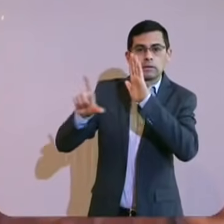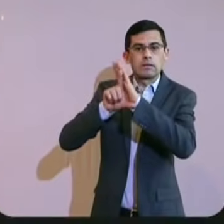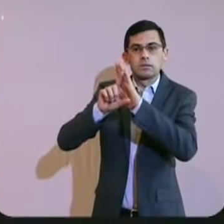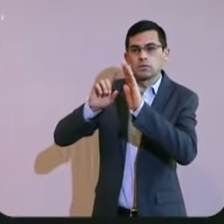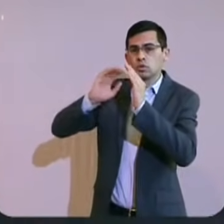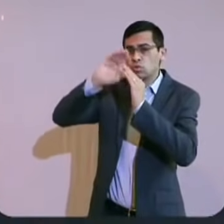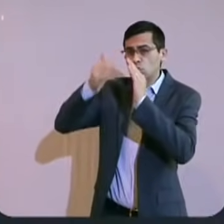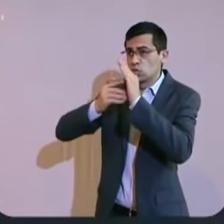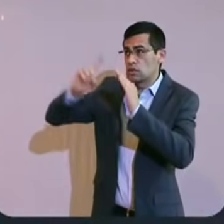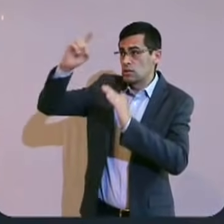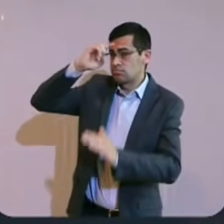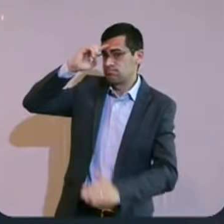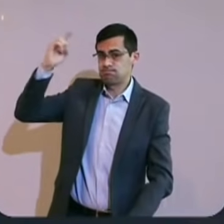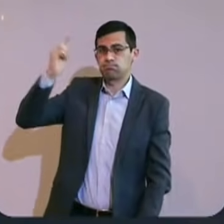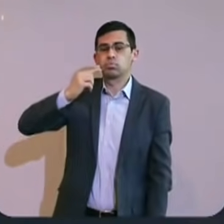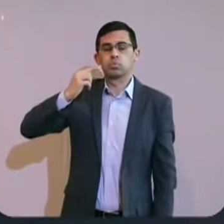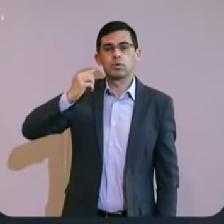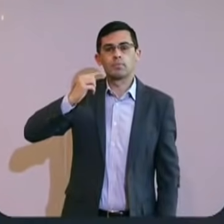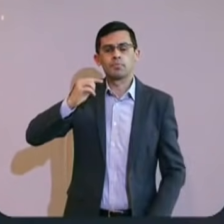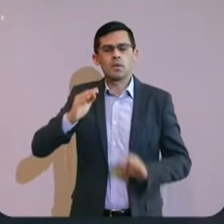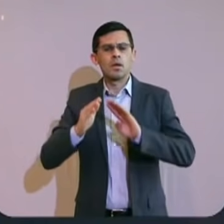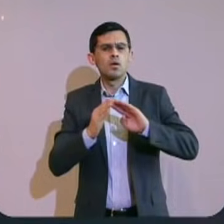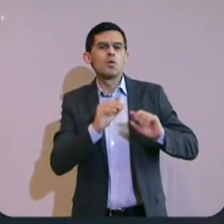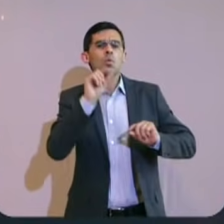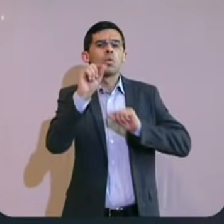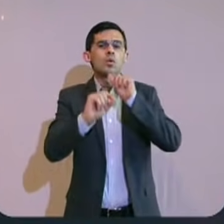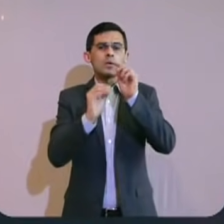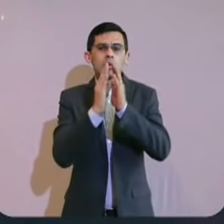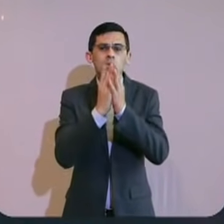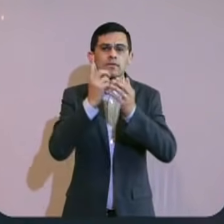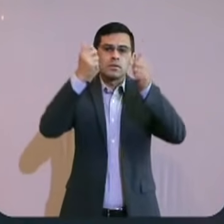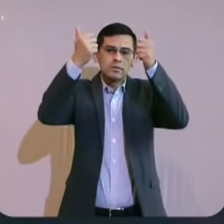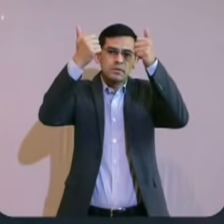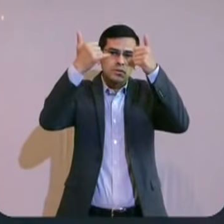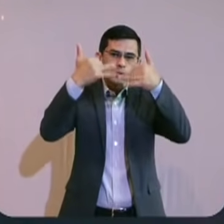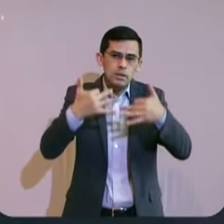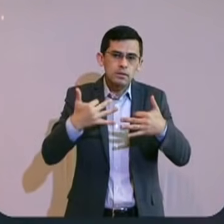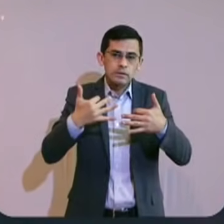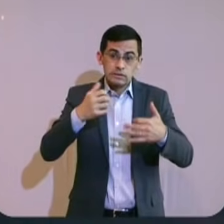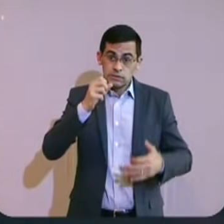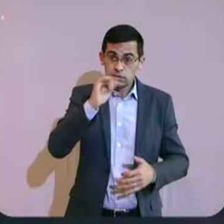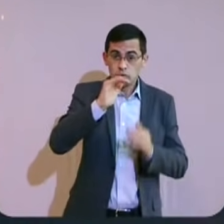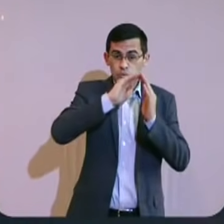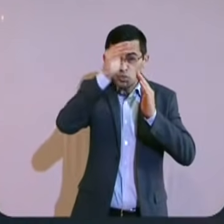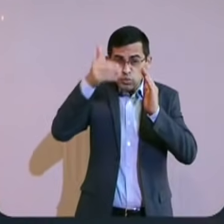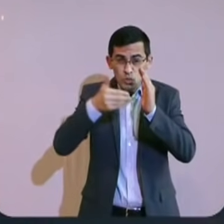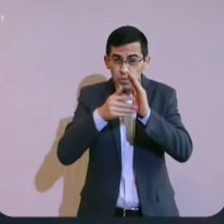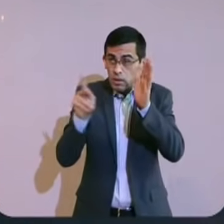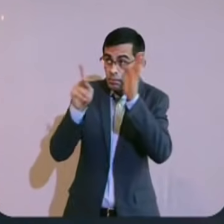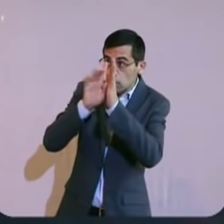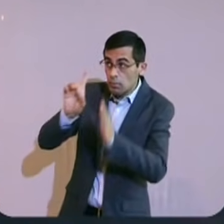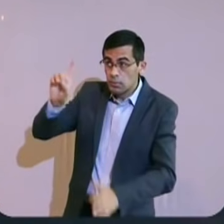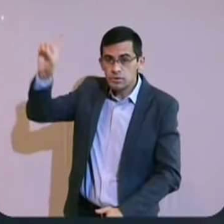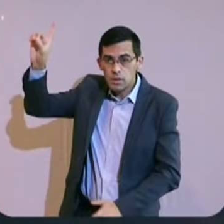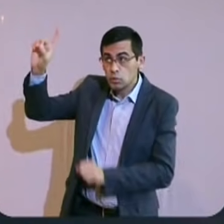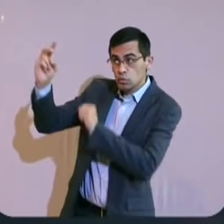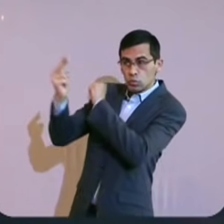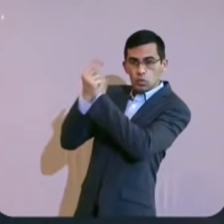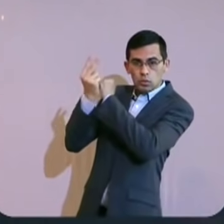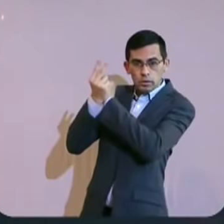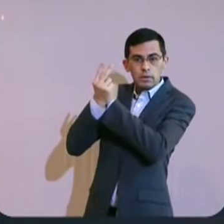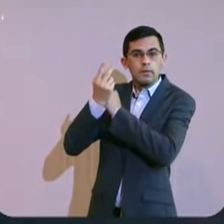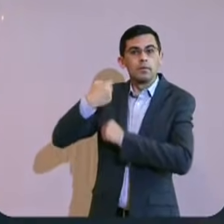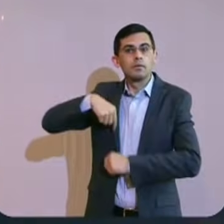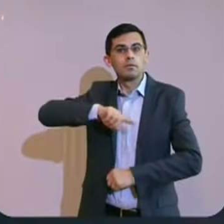mandamentos. O que a Bíblia está dizendo para a gente é que se tudo depende de Deus, então precisamos levar